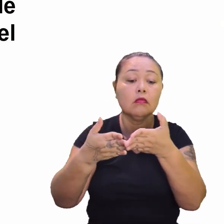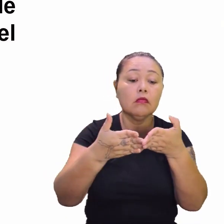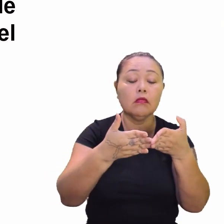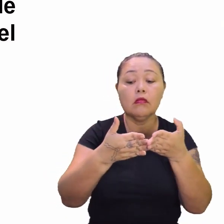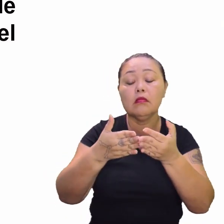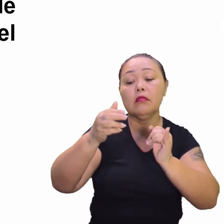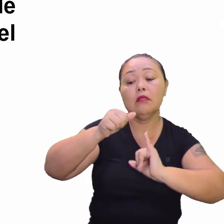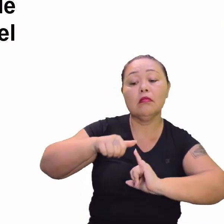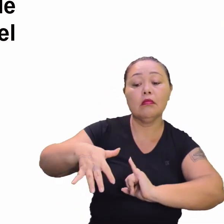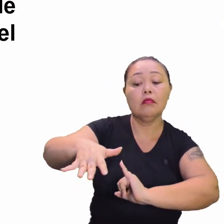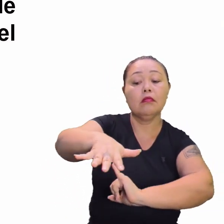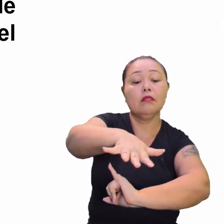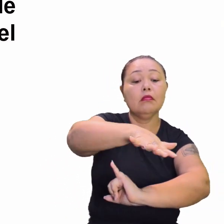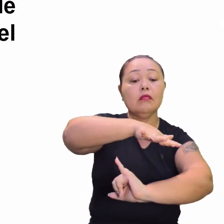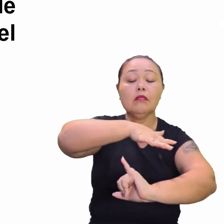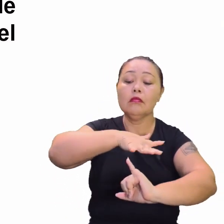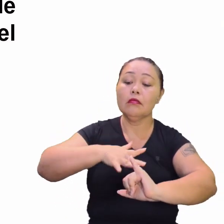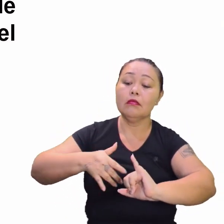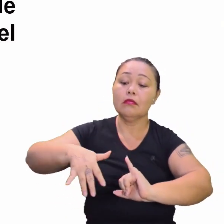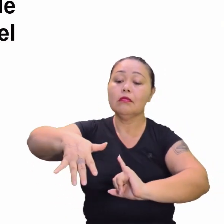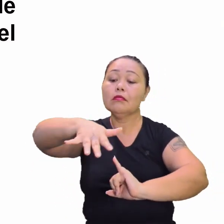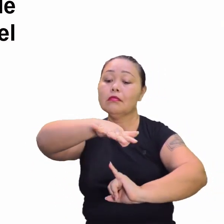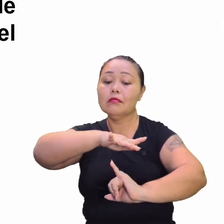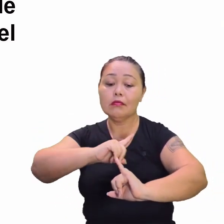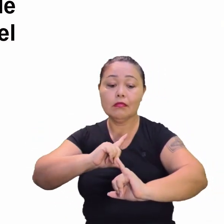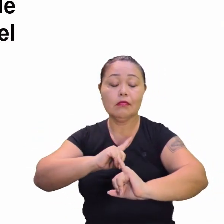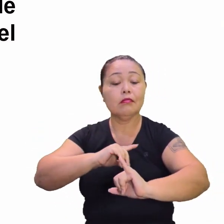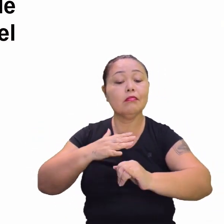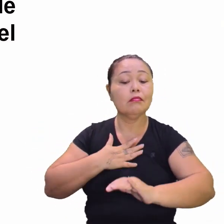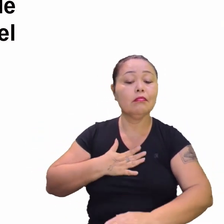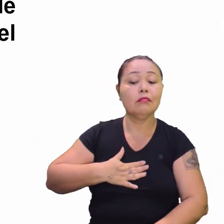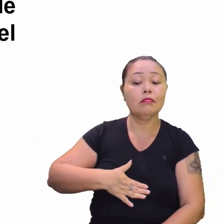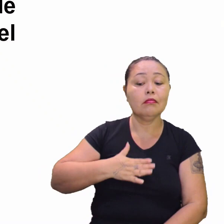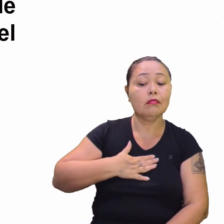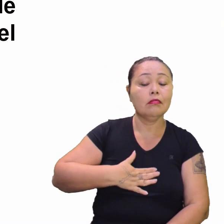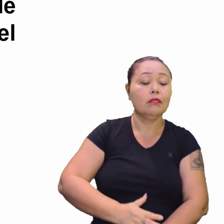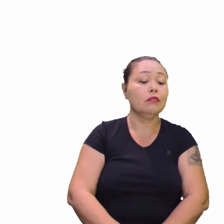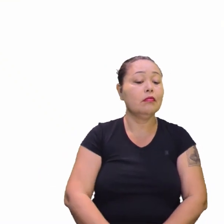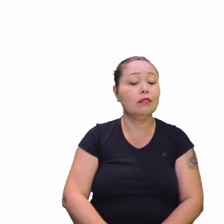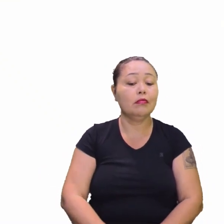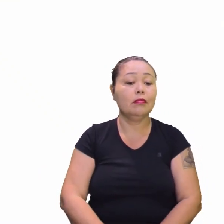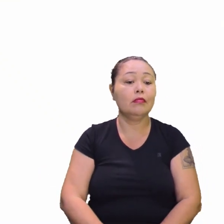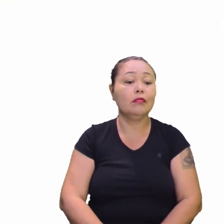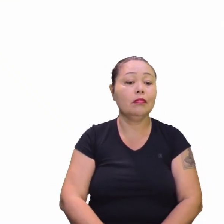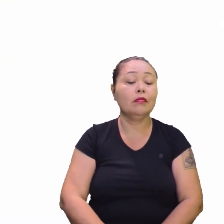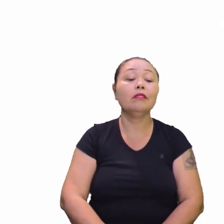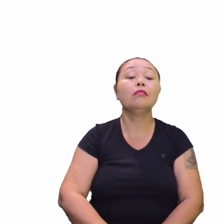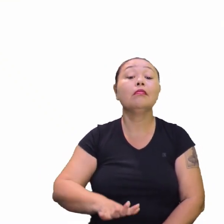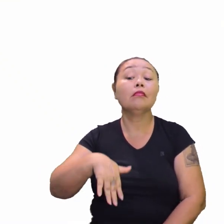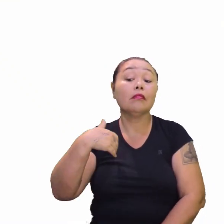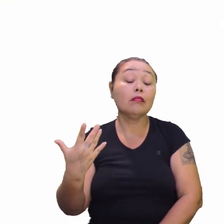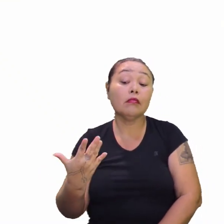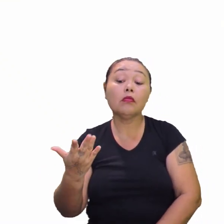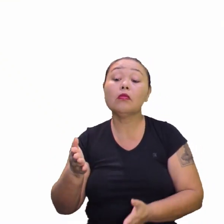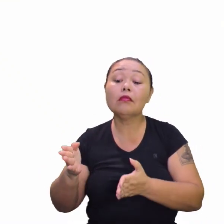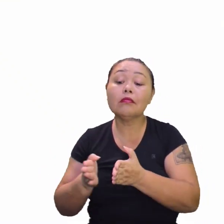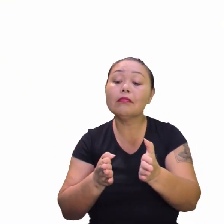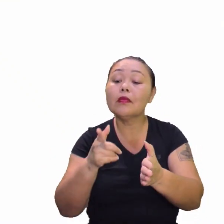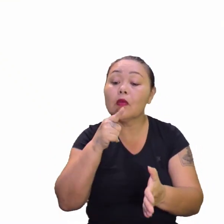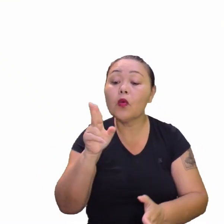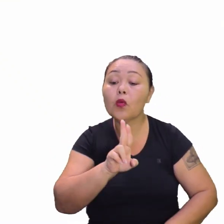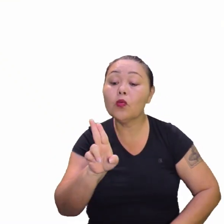encontram-se inclusive ilhas. E aí? Tranquilo, tranquilo. Vamos lá. Qual é o